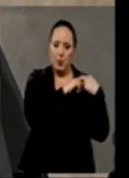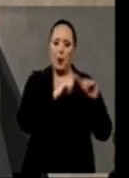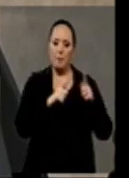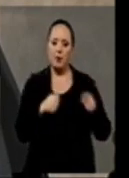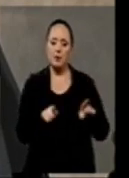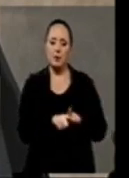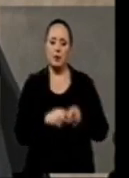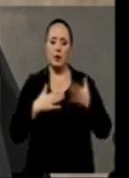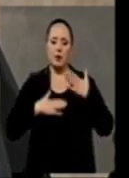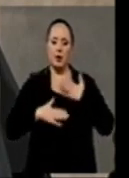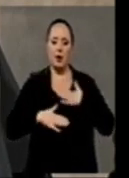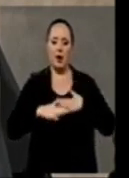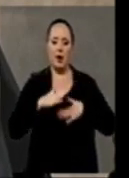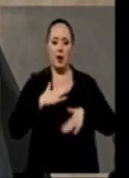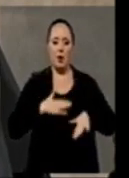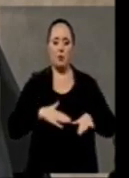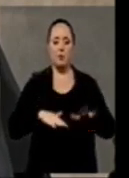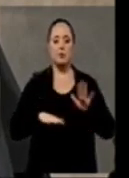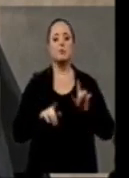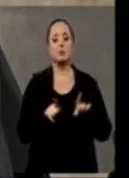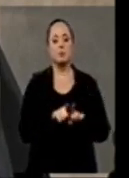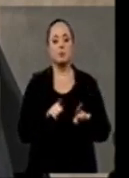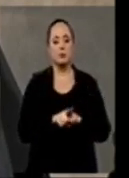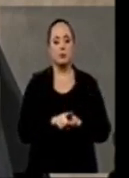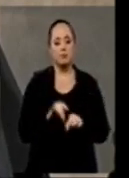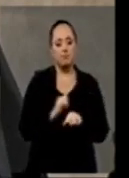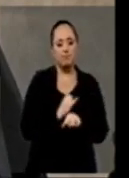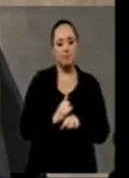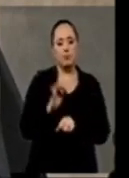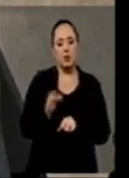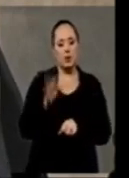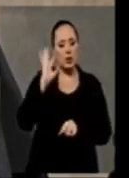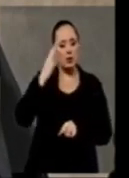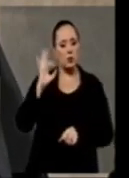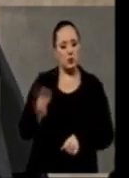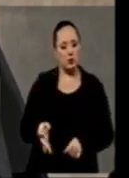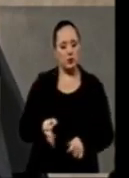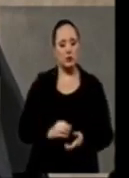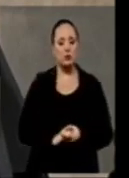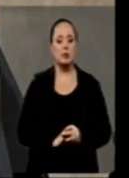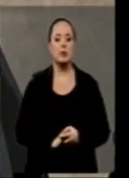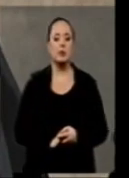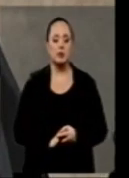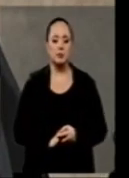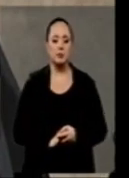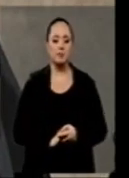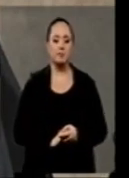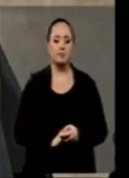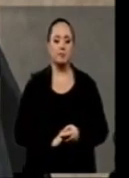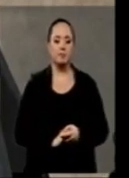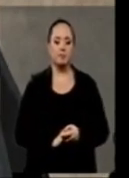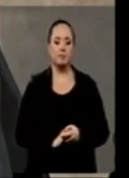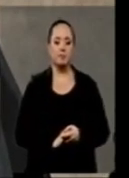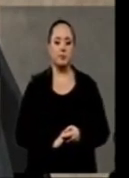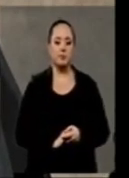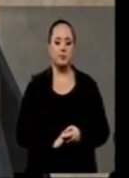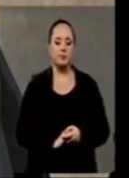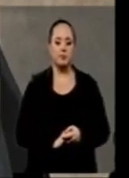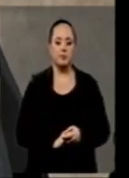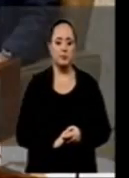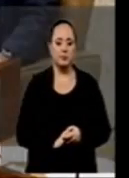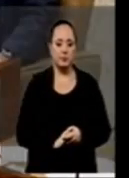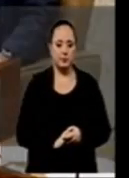e prudência toques fundamentais para a atividade judicante